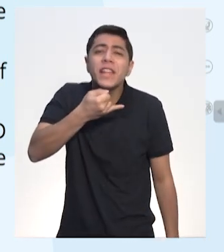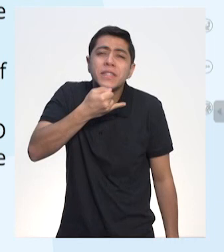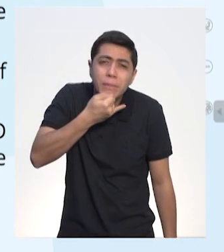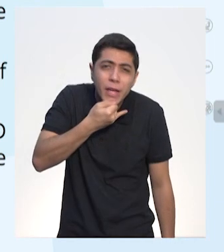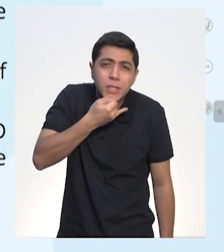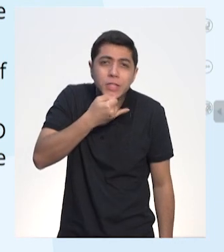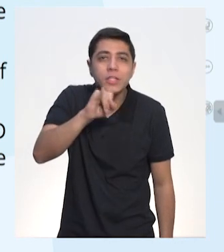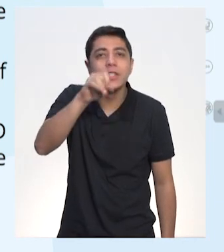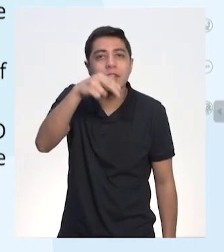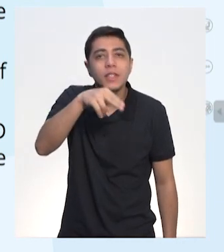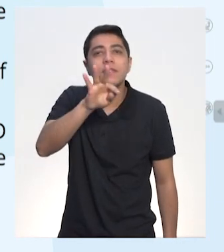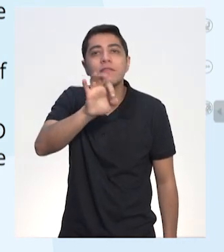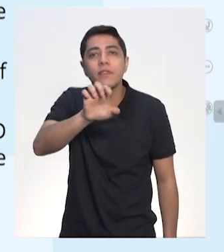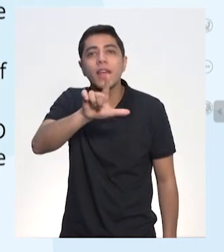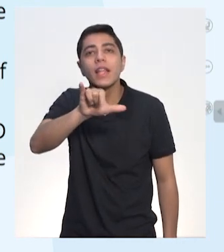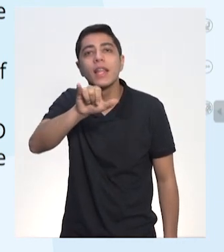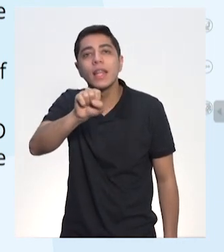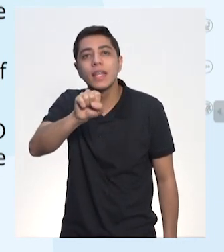unfortunately.